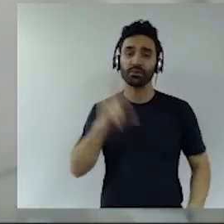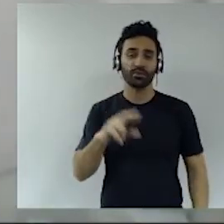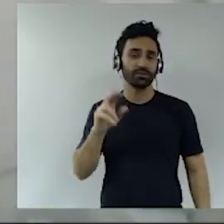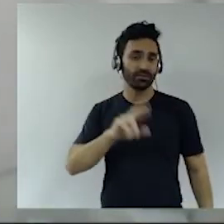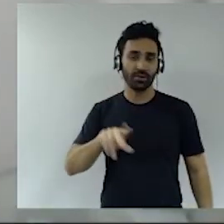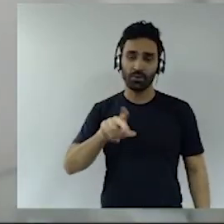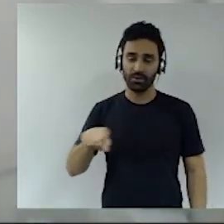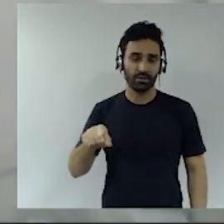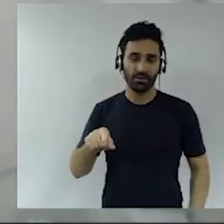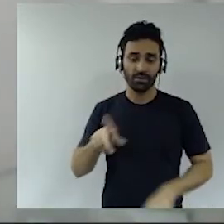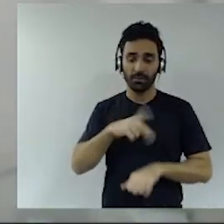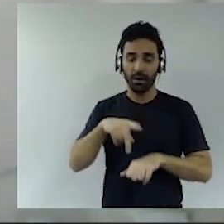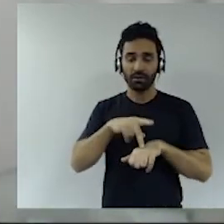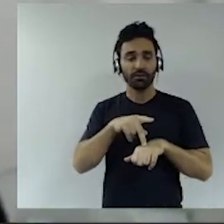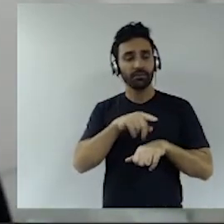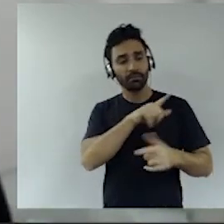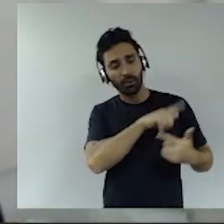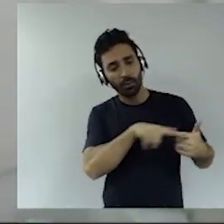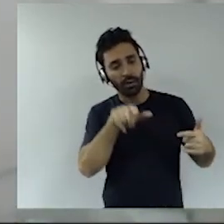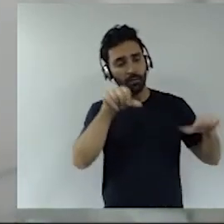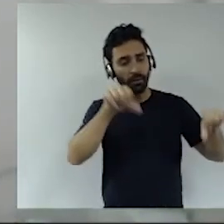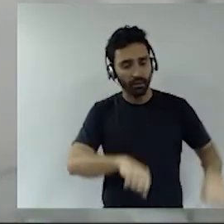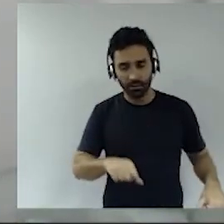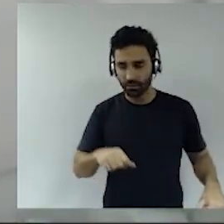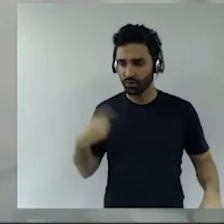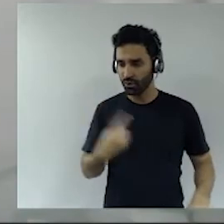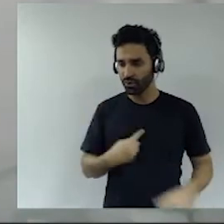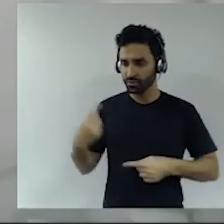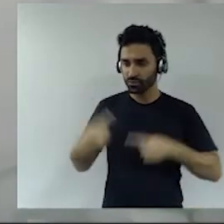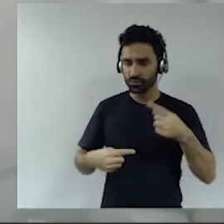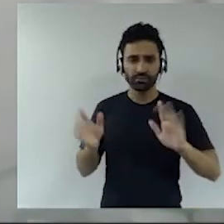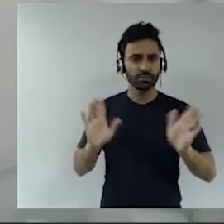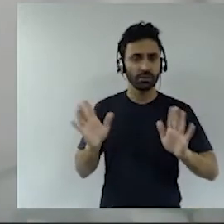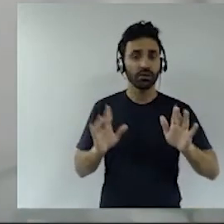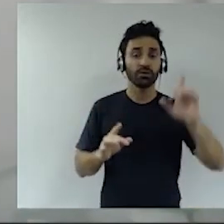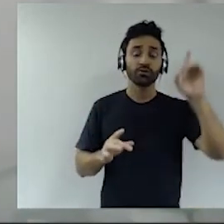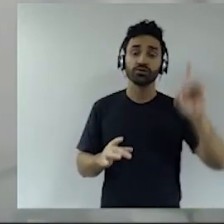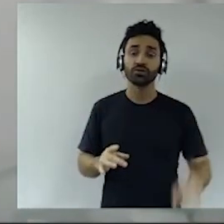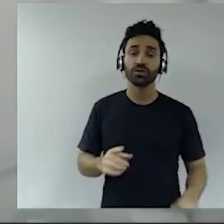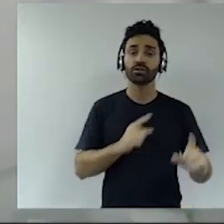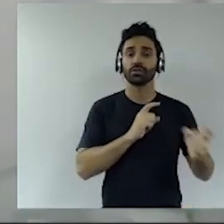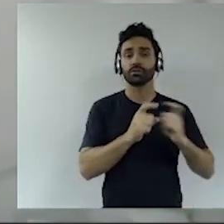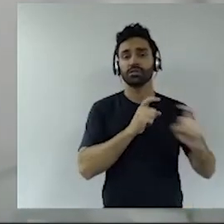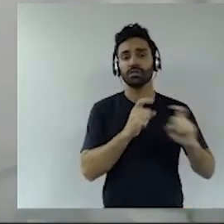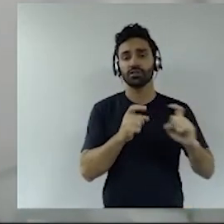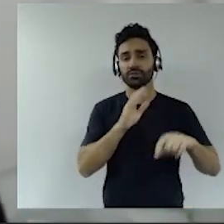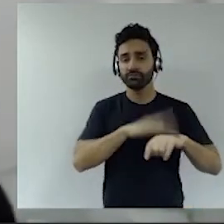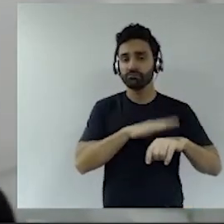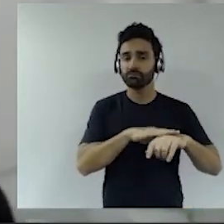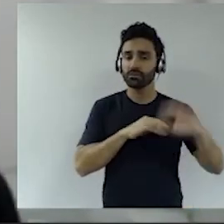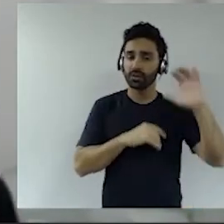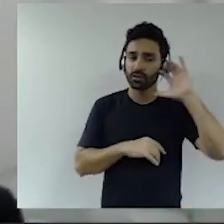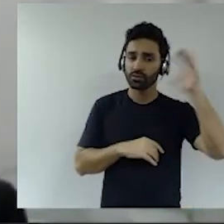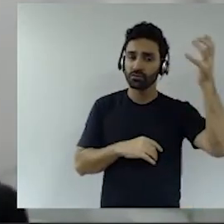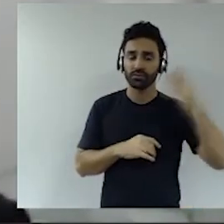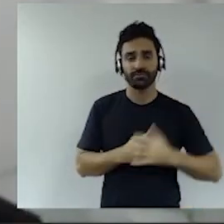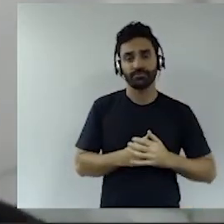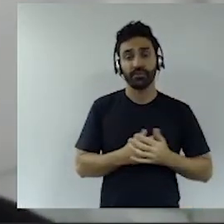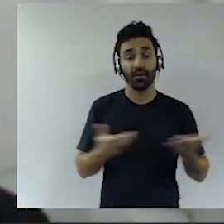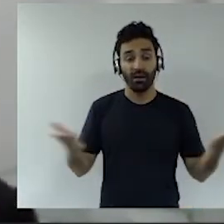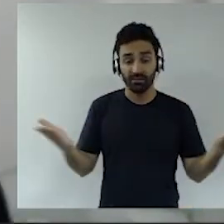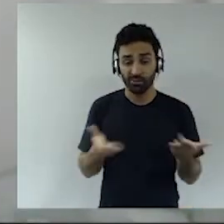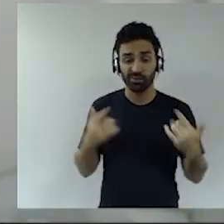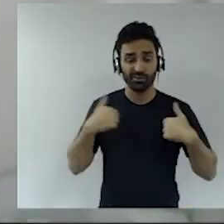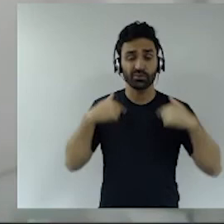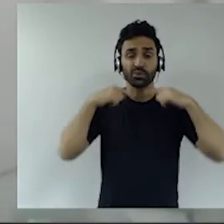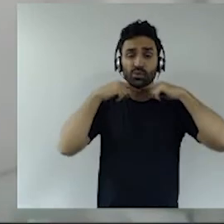do Estado brasileiro. A melhor resposta é o direito administrativo sancionador. Neste momento, coloca em